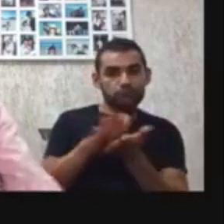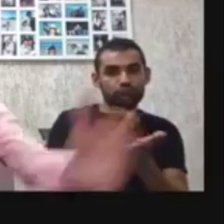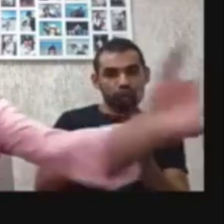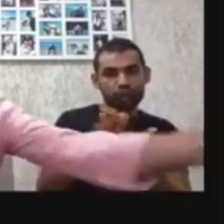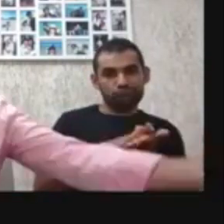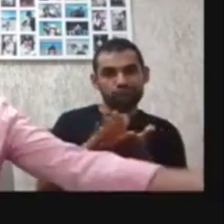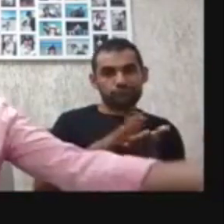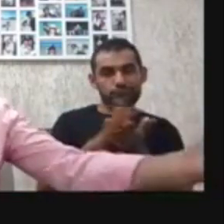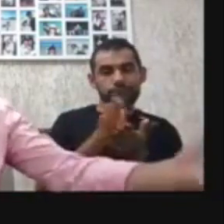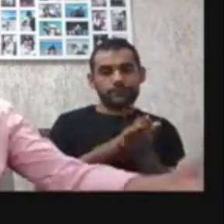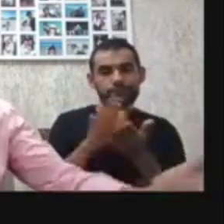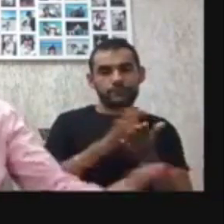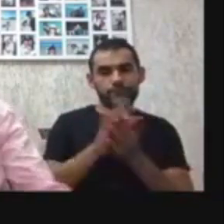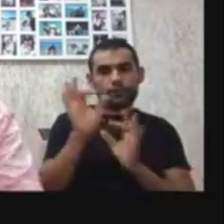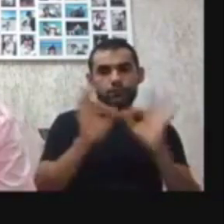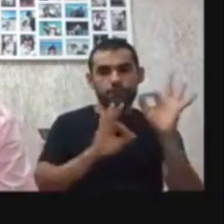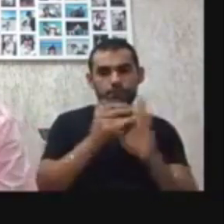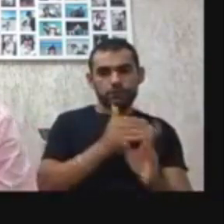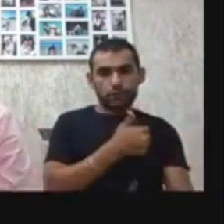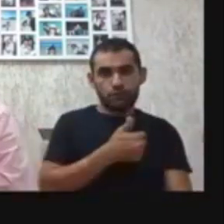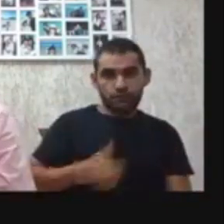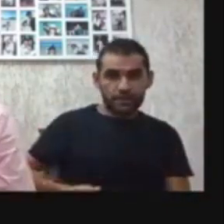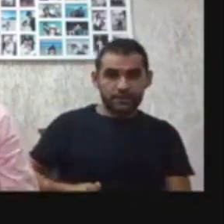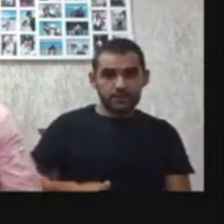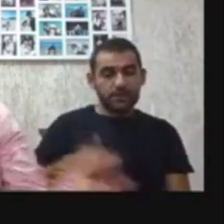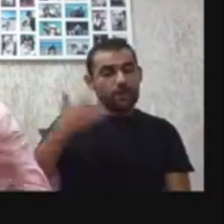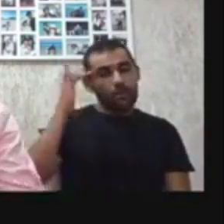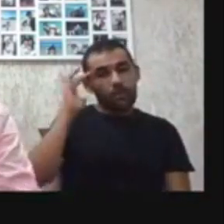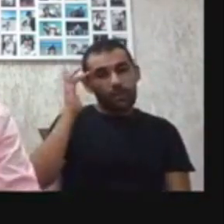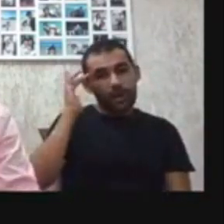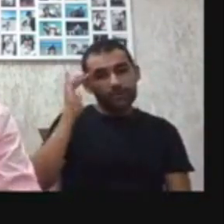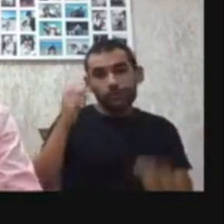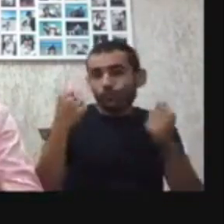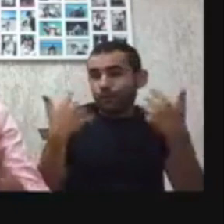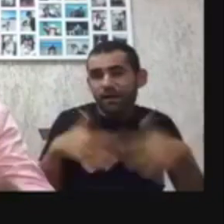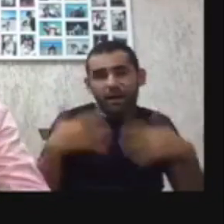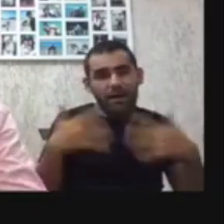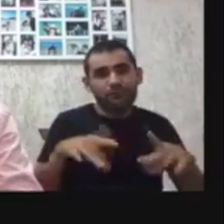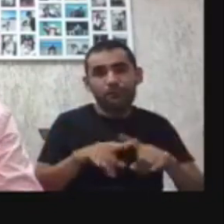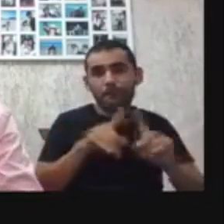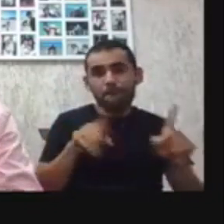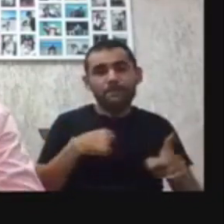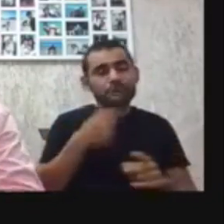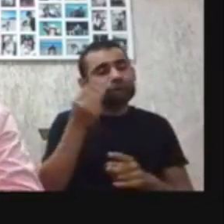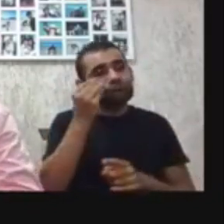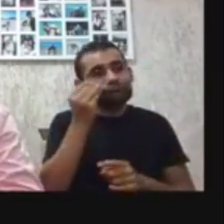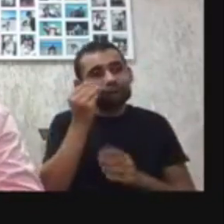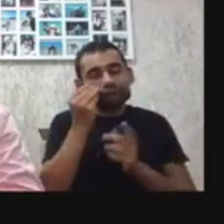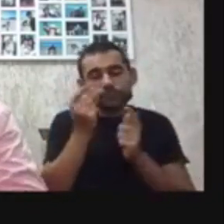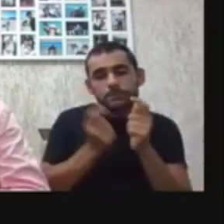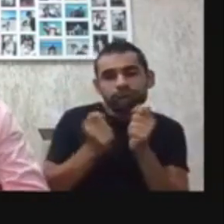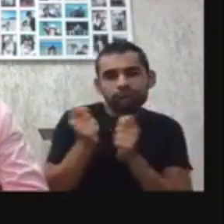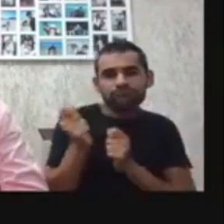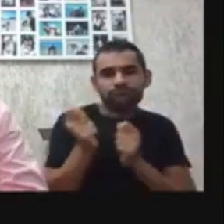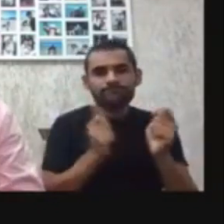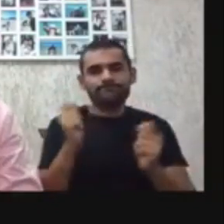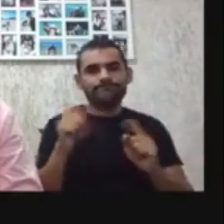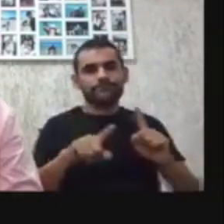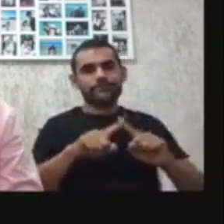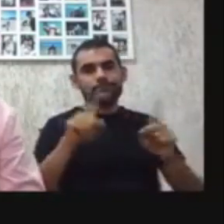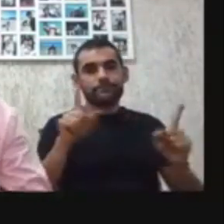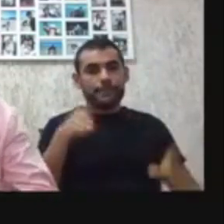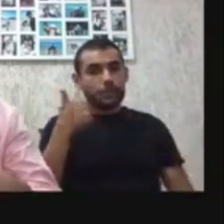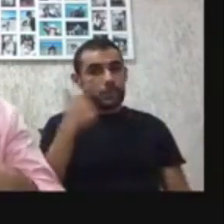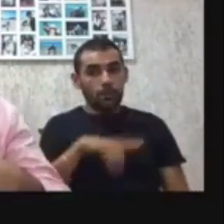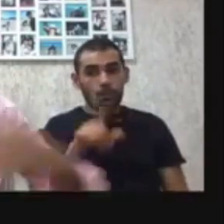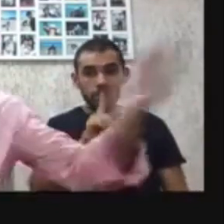gráfica para imprimir todo esse plano de governo. Eu acho que, né, ficou muito caro. Mas eu estou buscando viabilizar isso aí. Mas se eu não